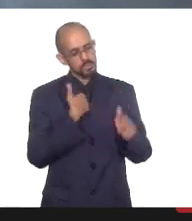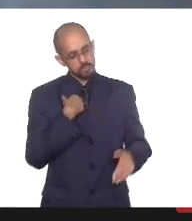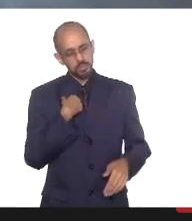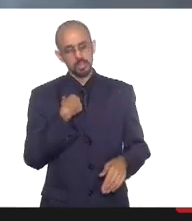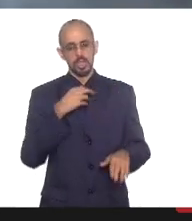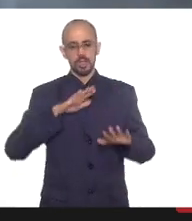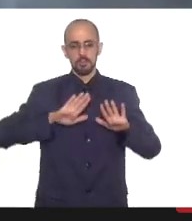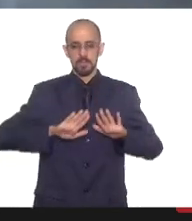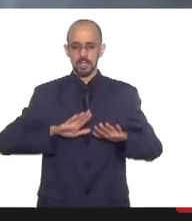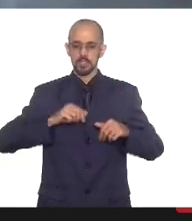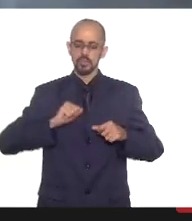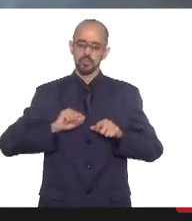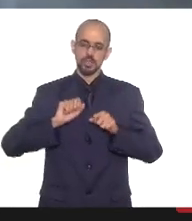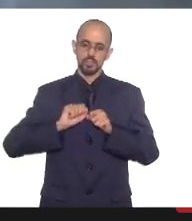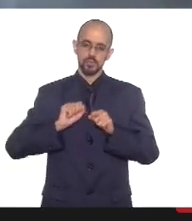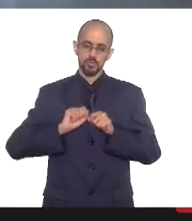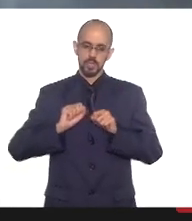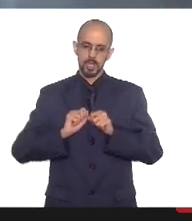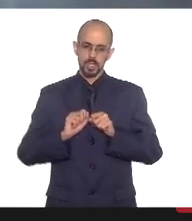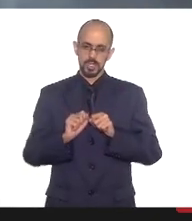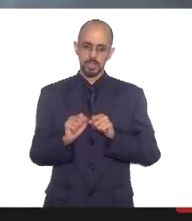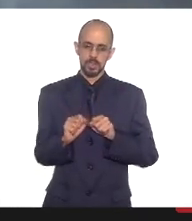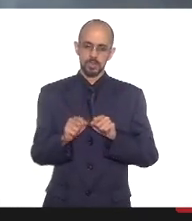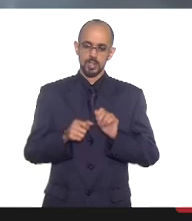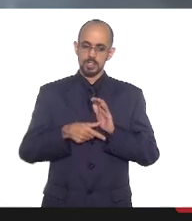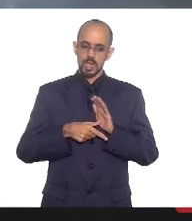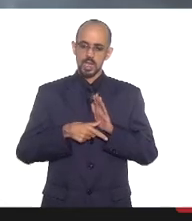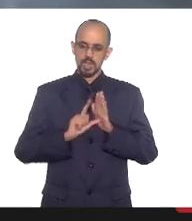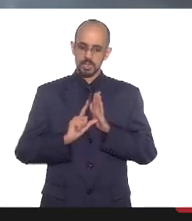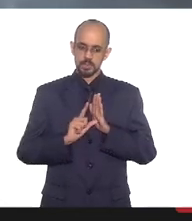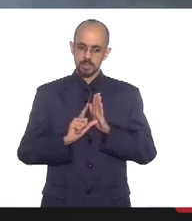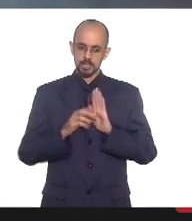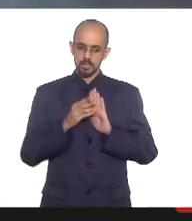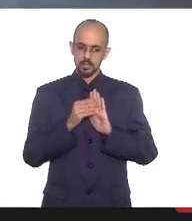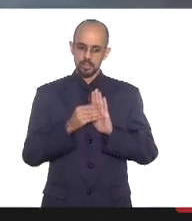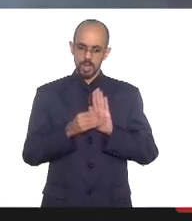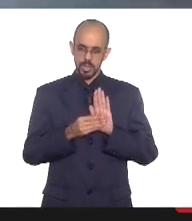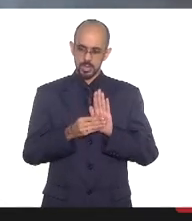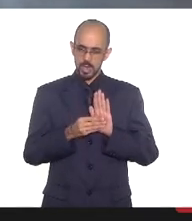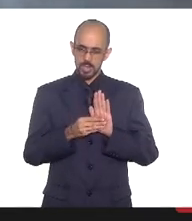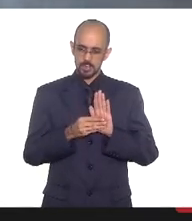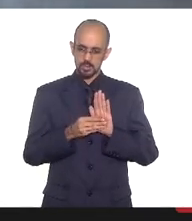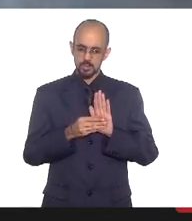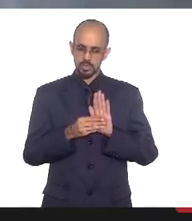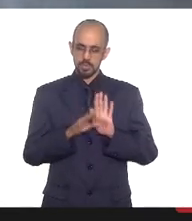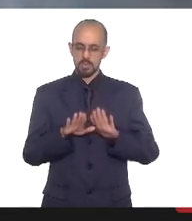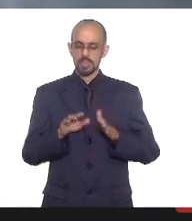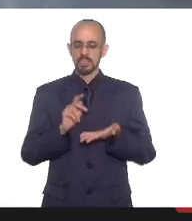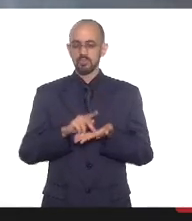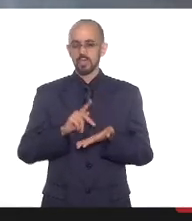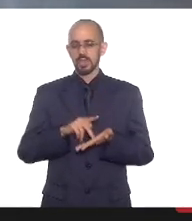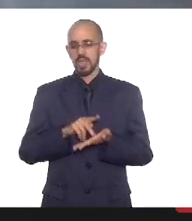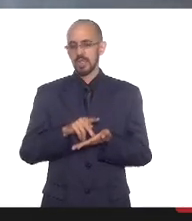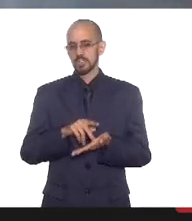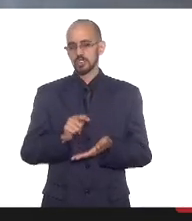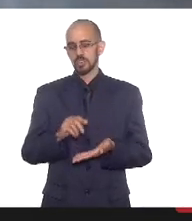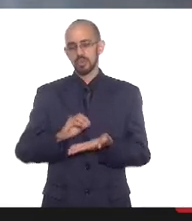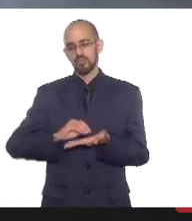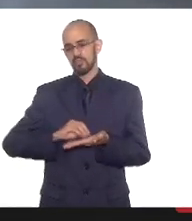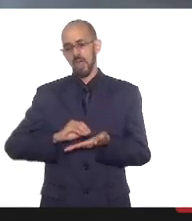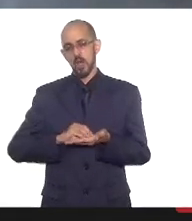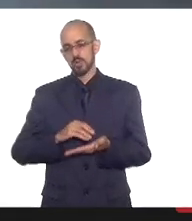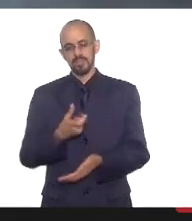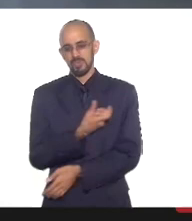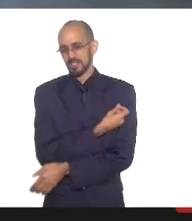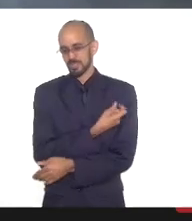verificado em função dessa antecipação do calendário Onde estão tem doses a verdade é mas não tem dó